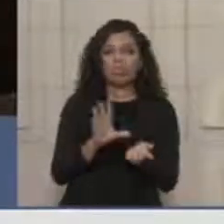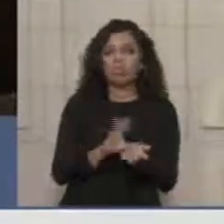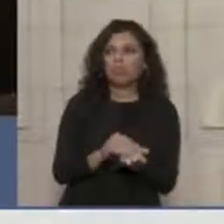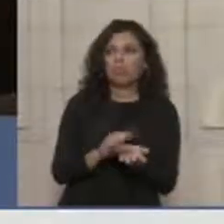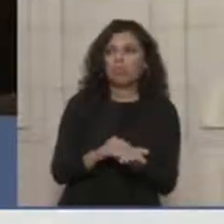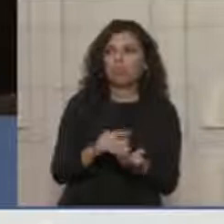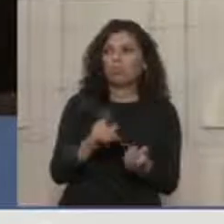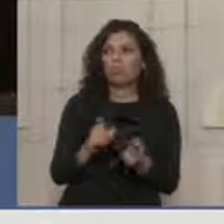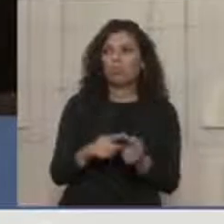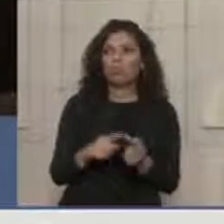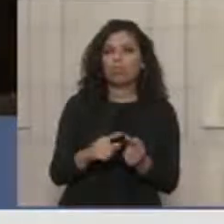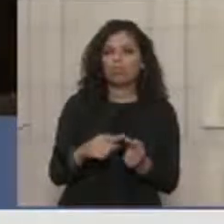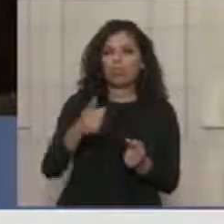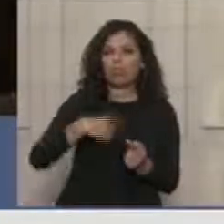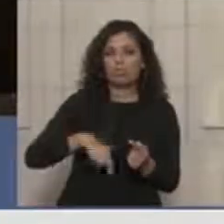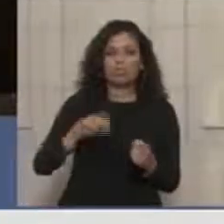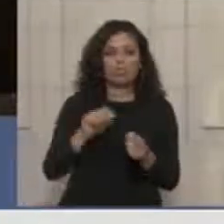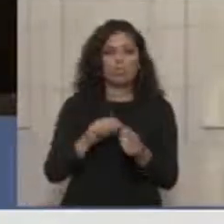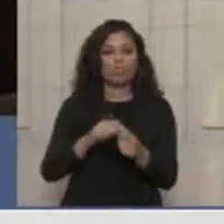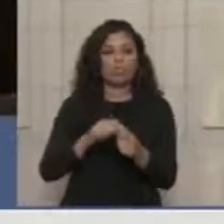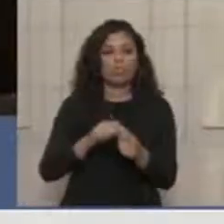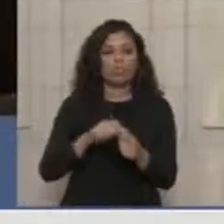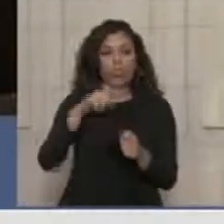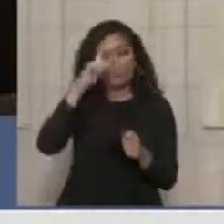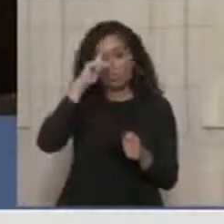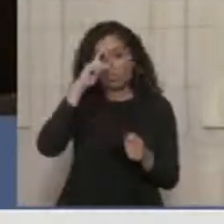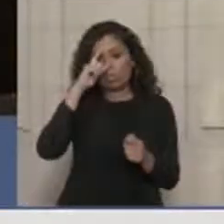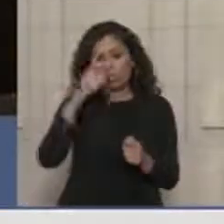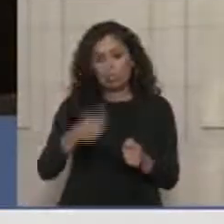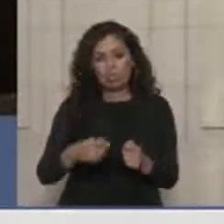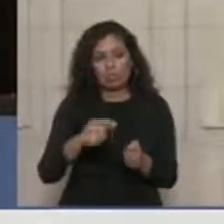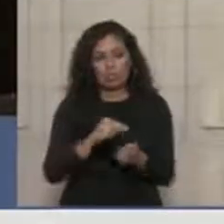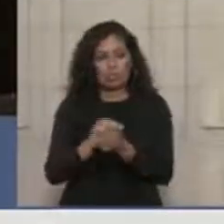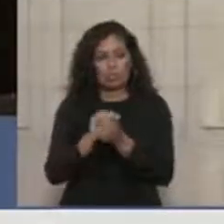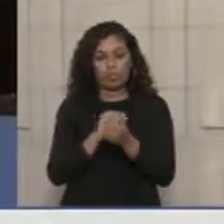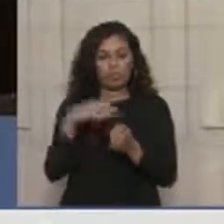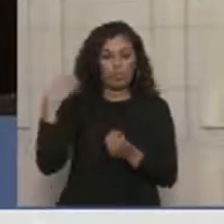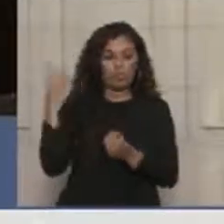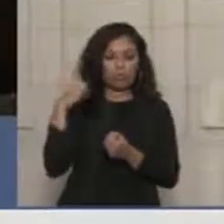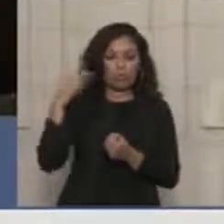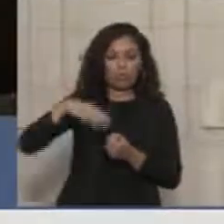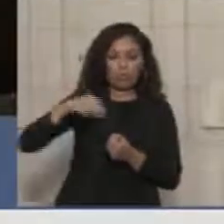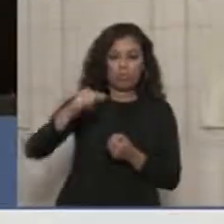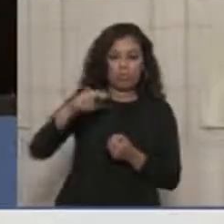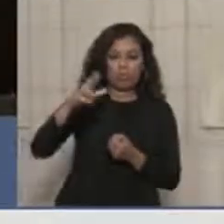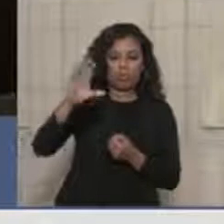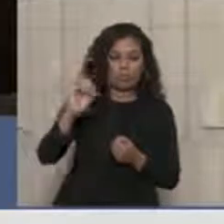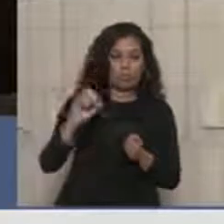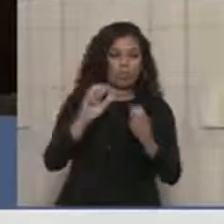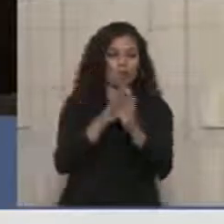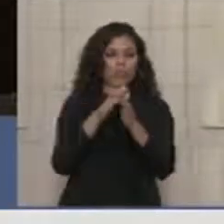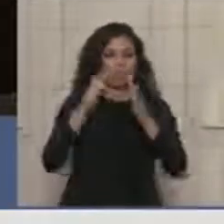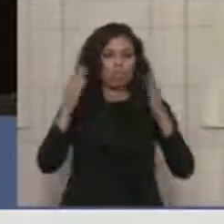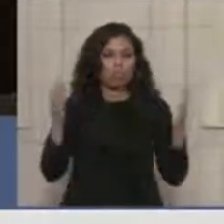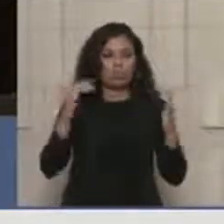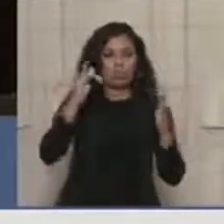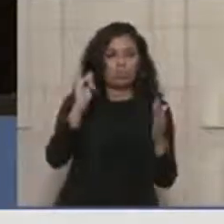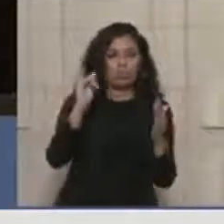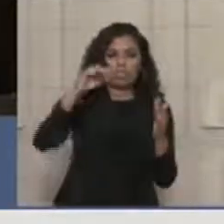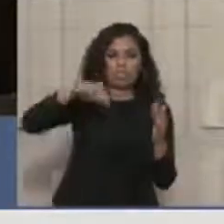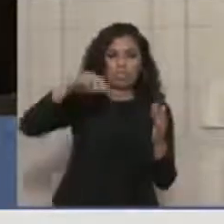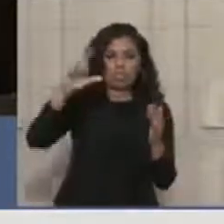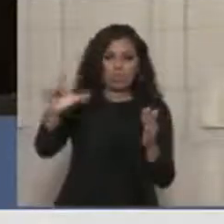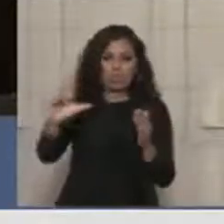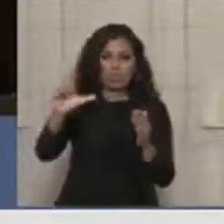Uma, que fizemos a indicação conjuntamente com o deputado Mauro Bernard para reabertura do IML de Cabo Frio, que se